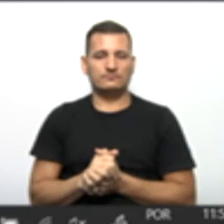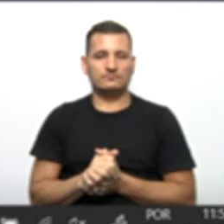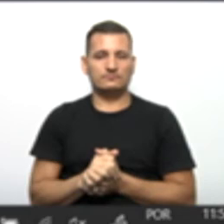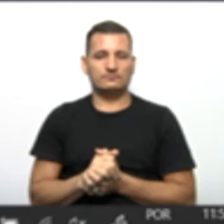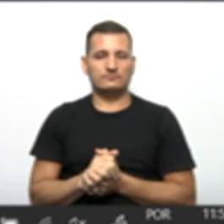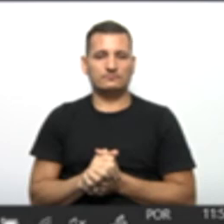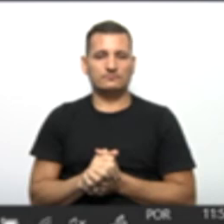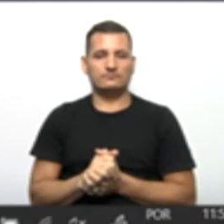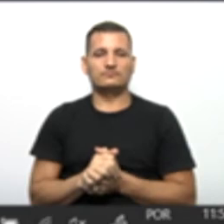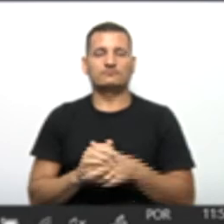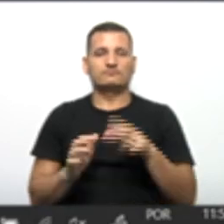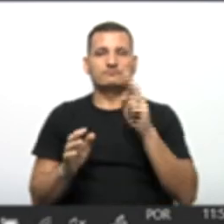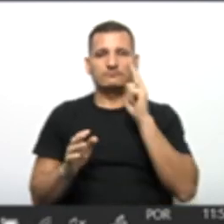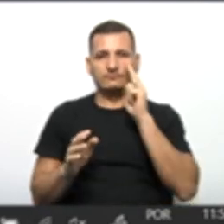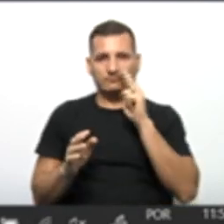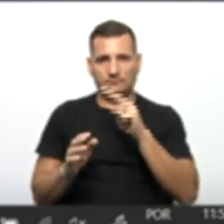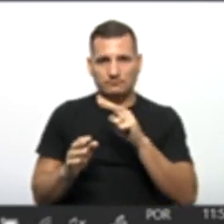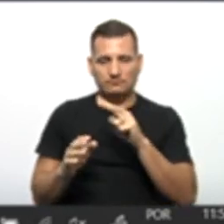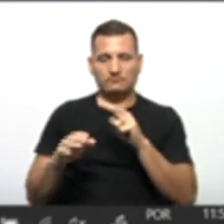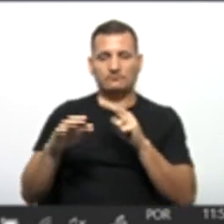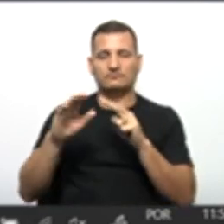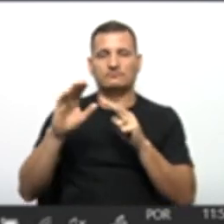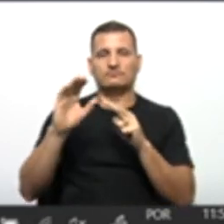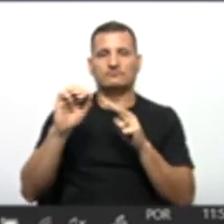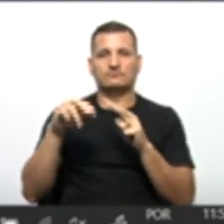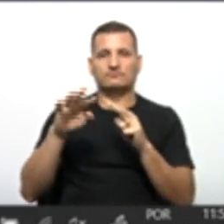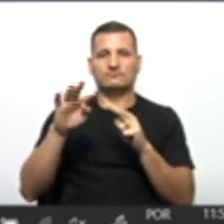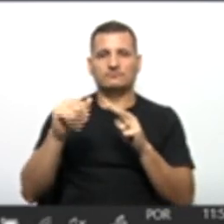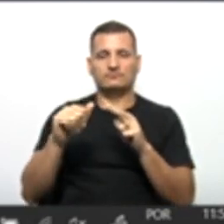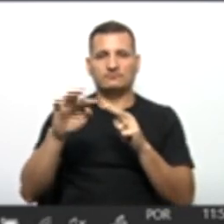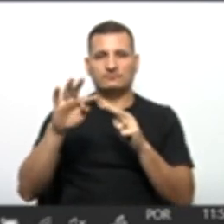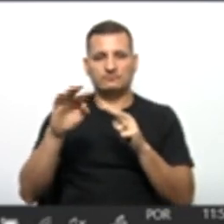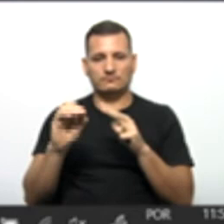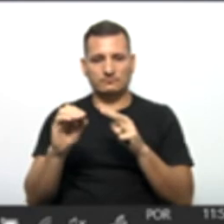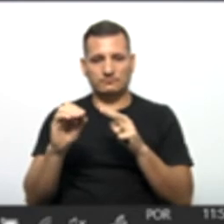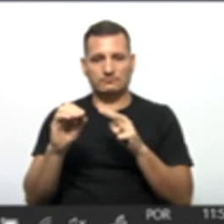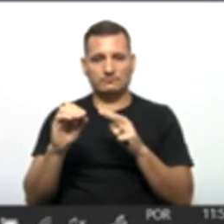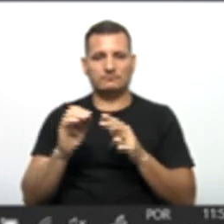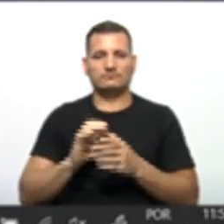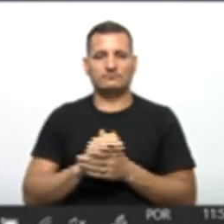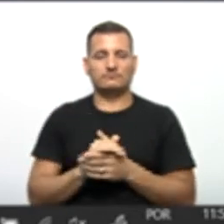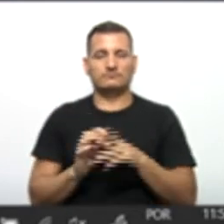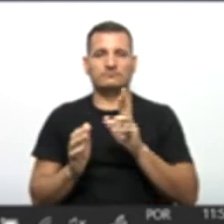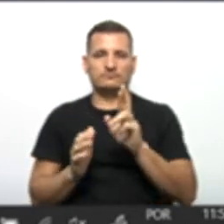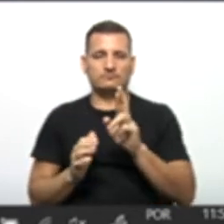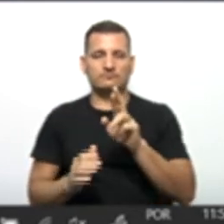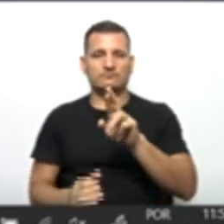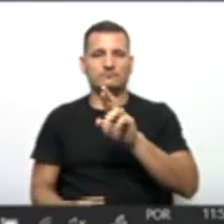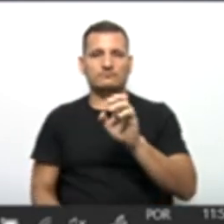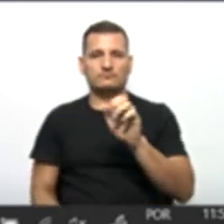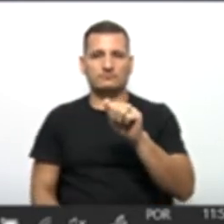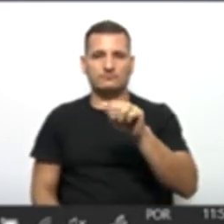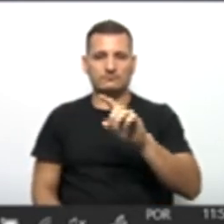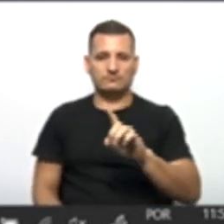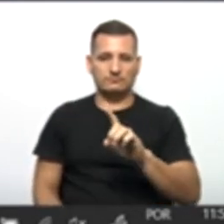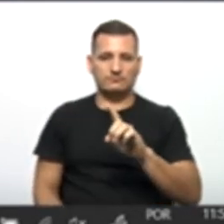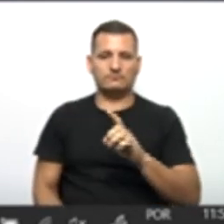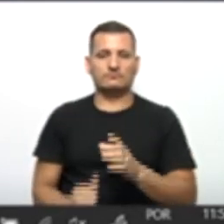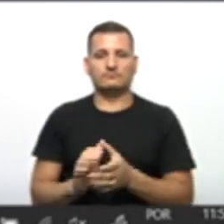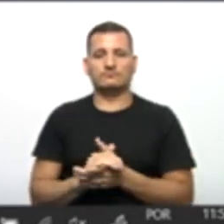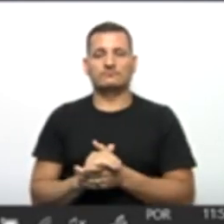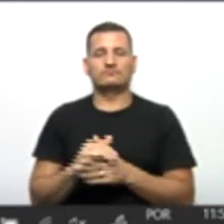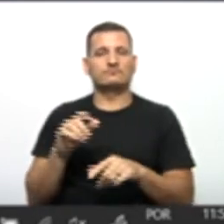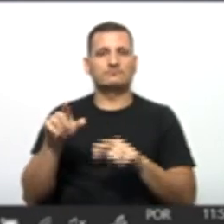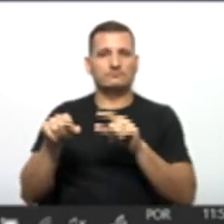ver contatos que é o r do nosso clube que é o ride aqui eu vou selecionar o